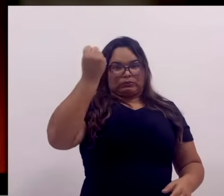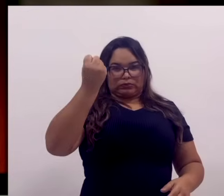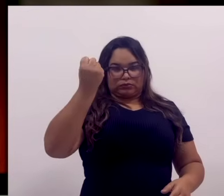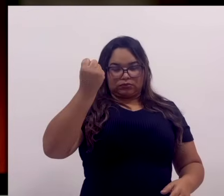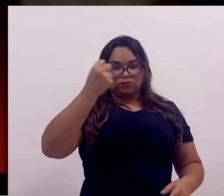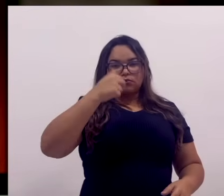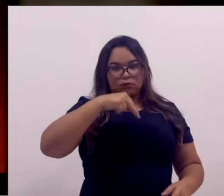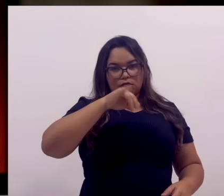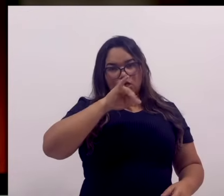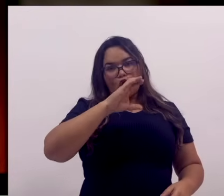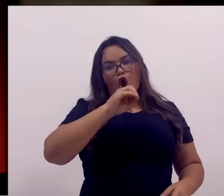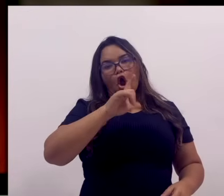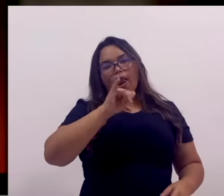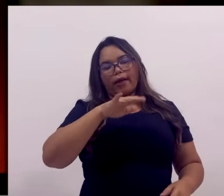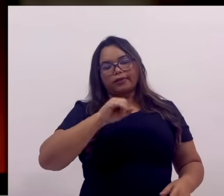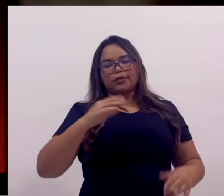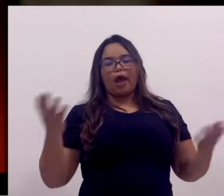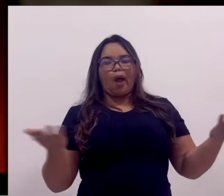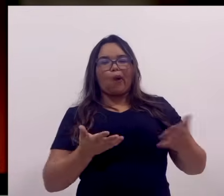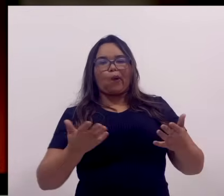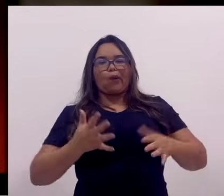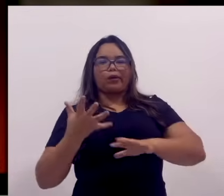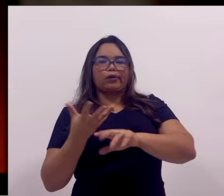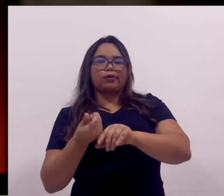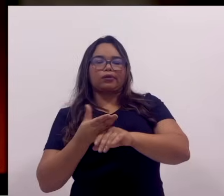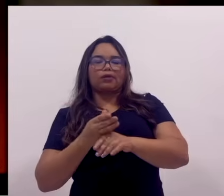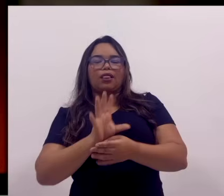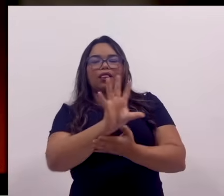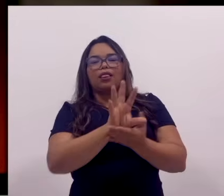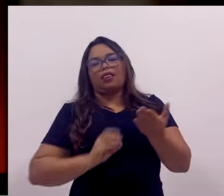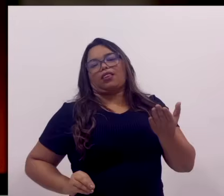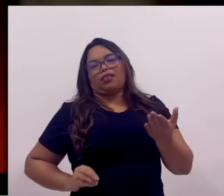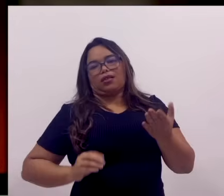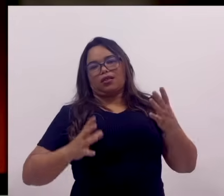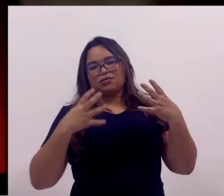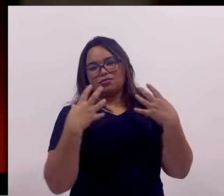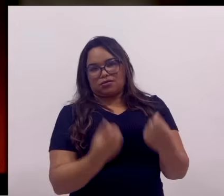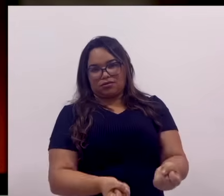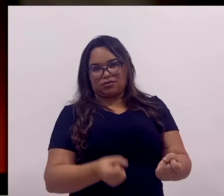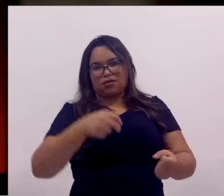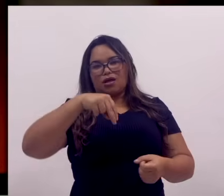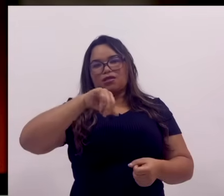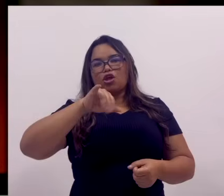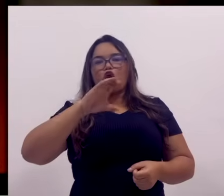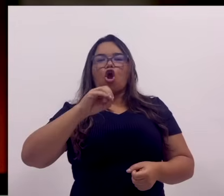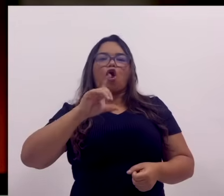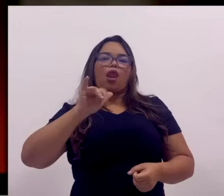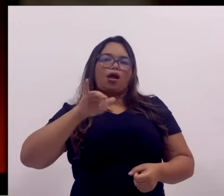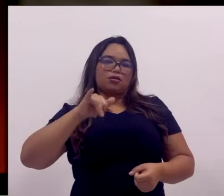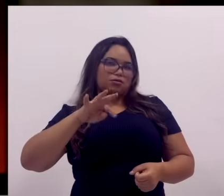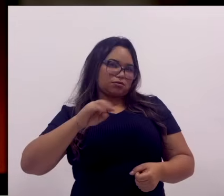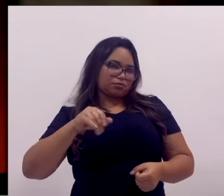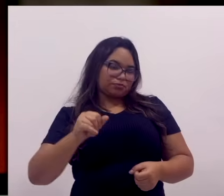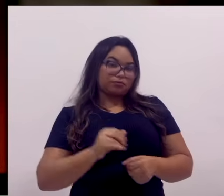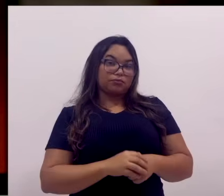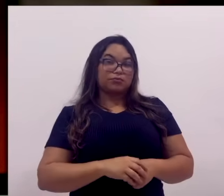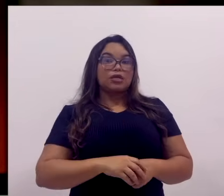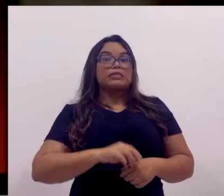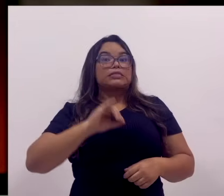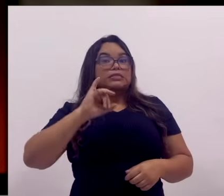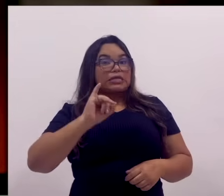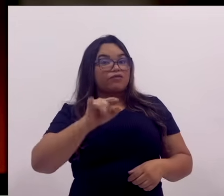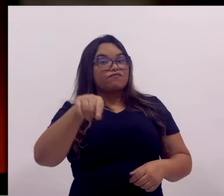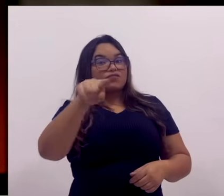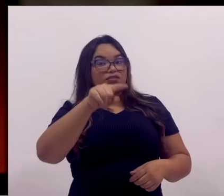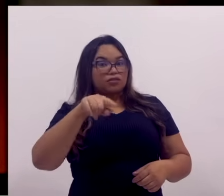virei a ti, sobre eles batalharei com a espada da minha boca. Quem tem ouvidos, ouça o que o Espírito diz às igrejas.